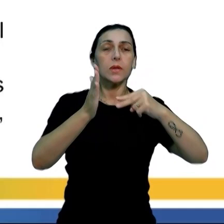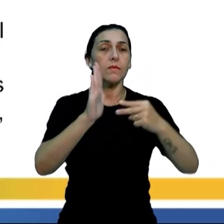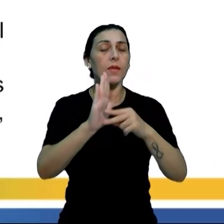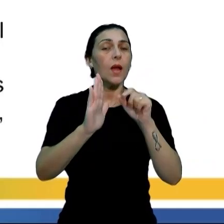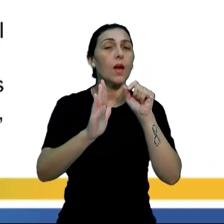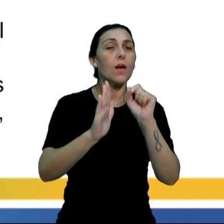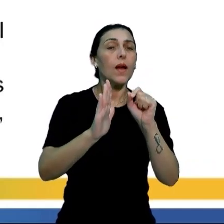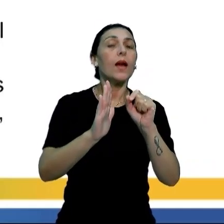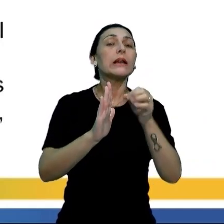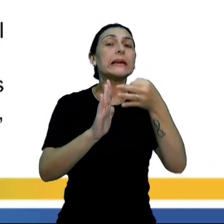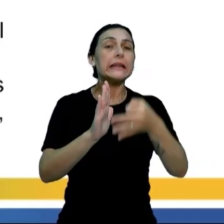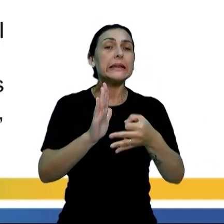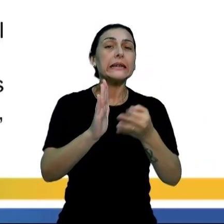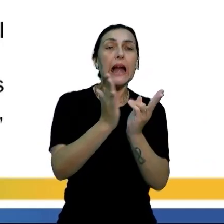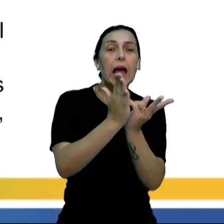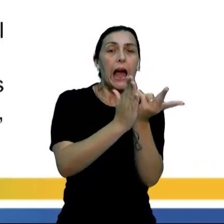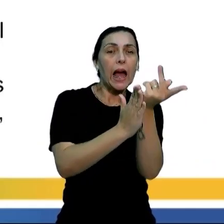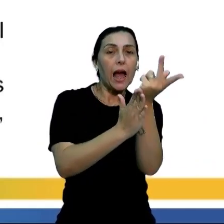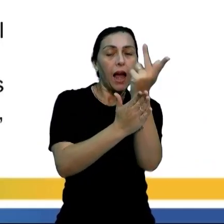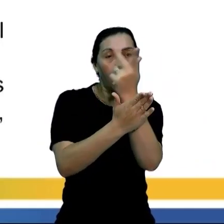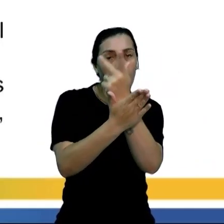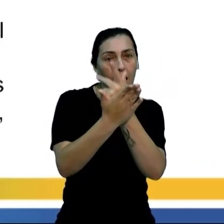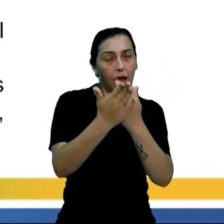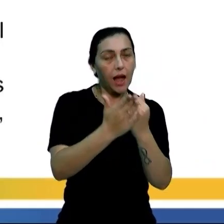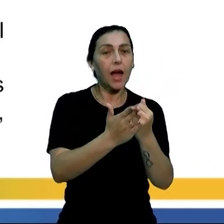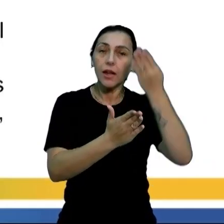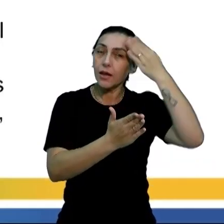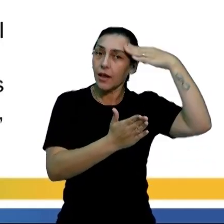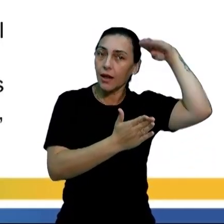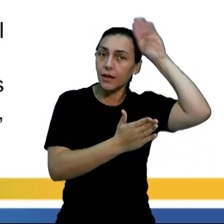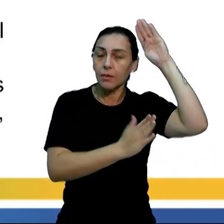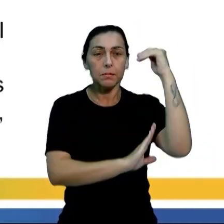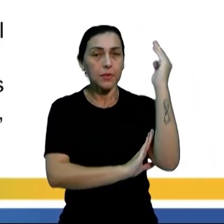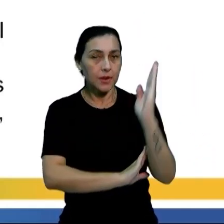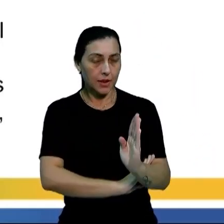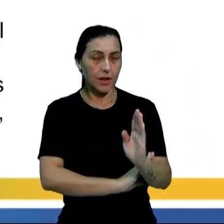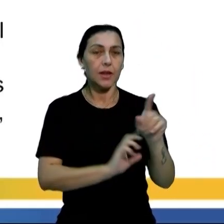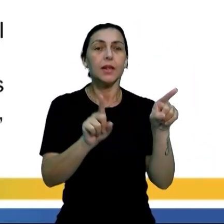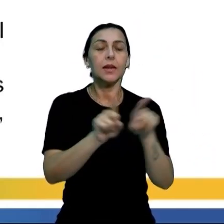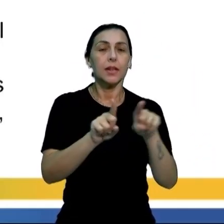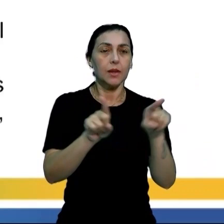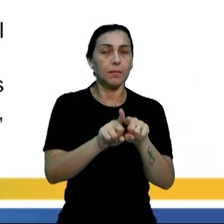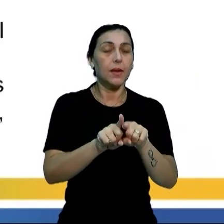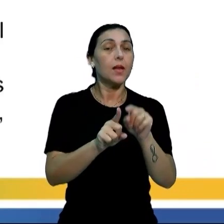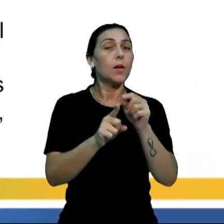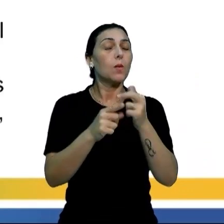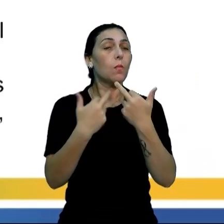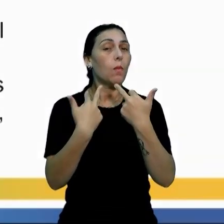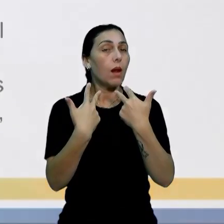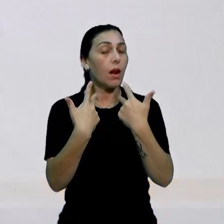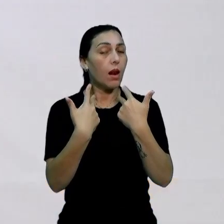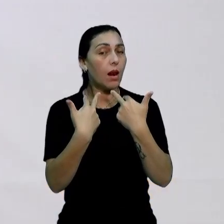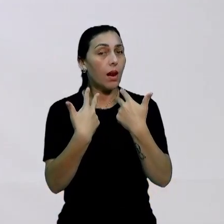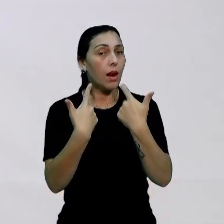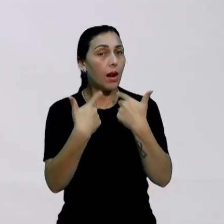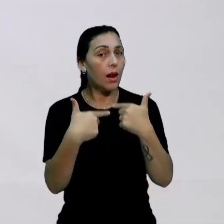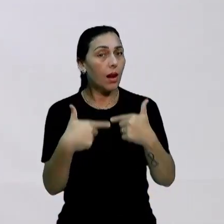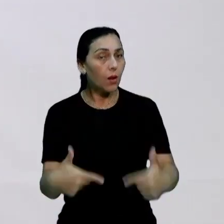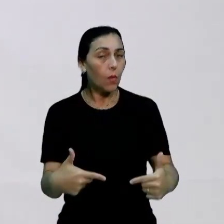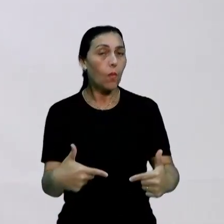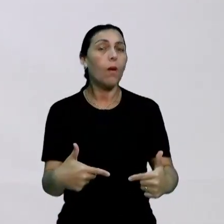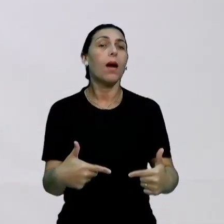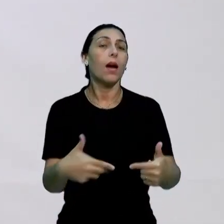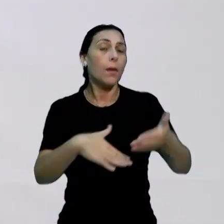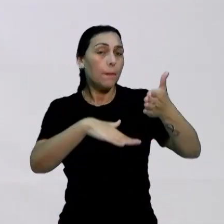é a afirmação da arte acadêmica brasileira e a contestação de uma linguagem moderna. Então, observa